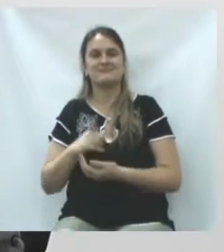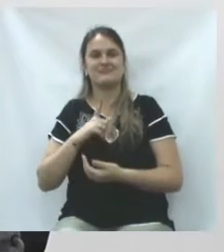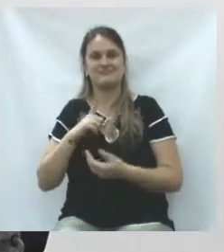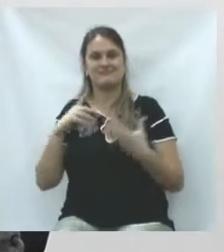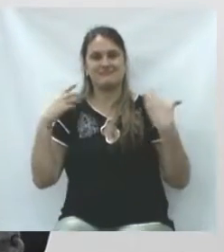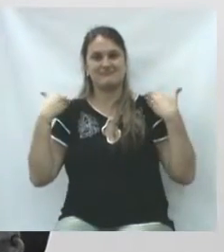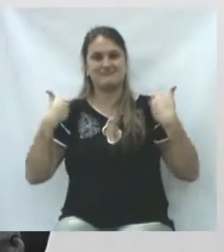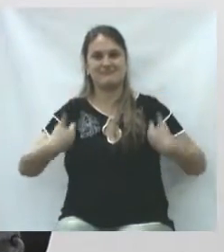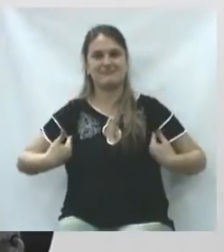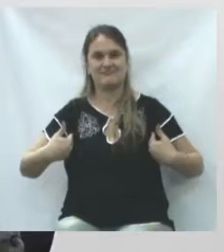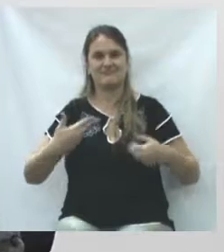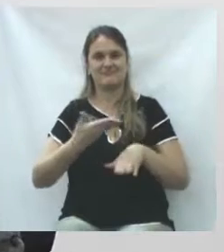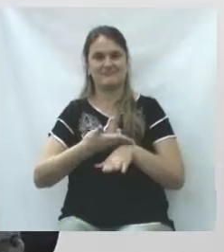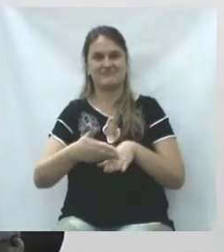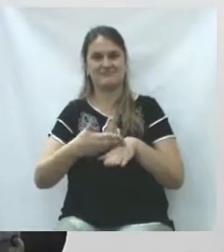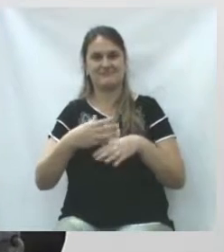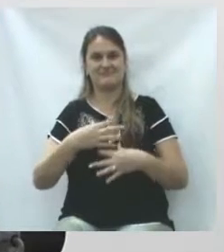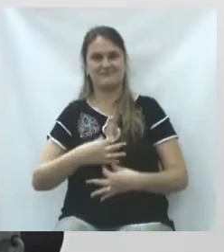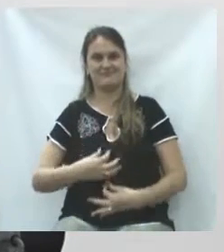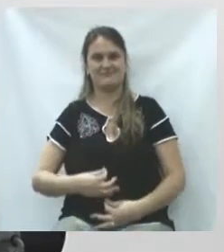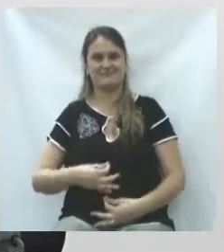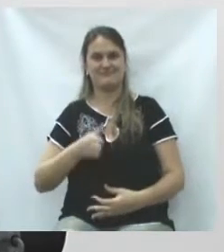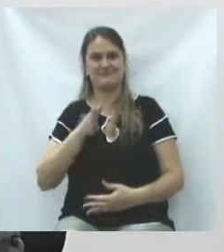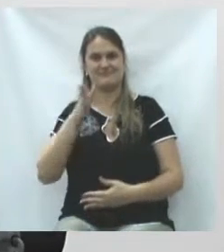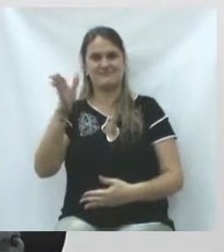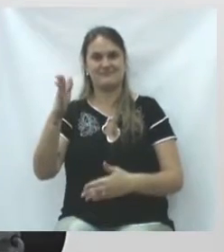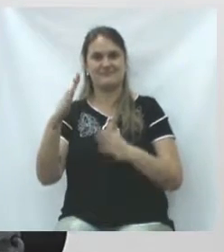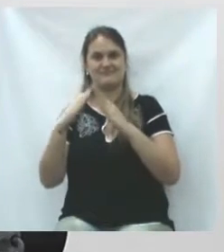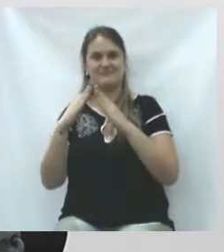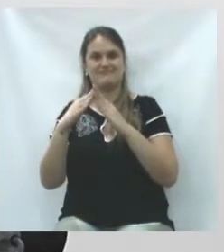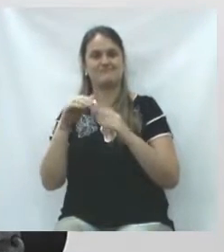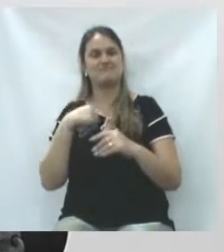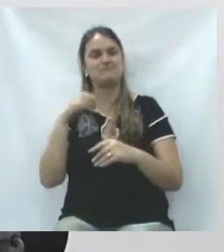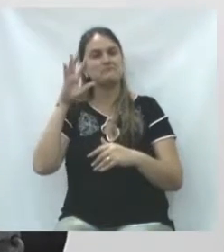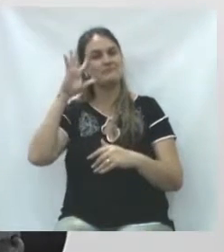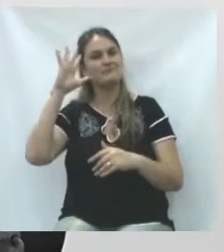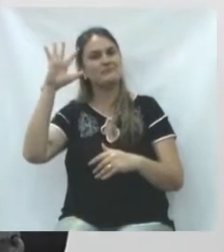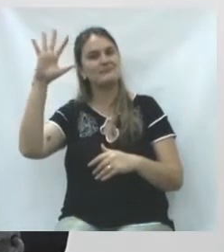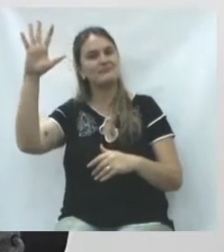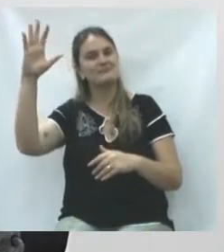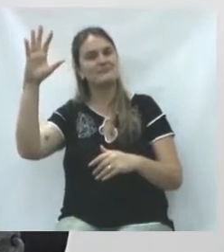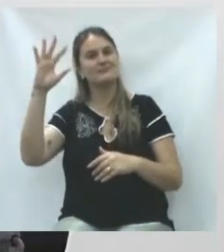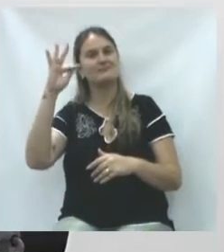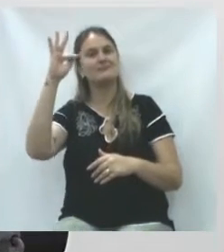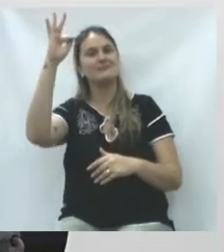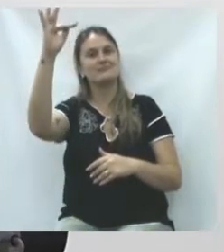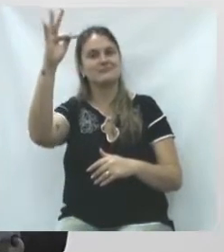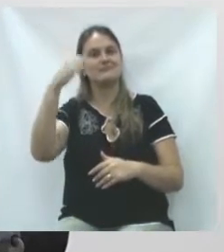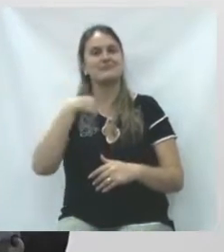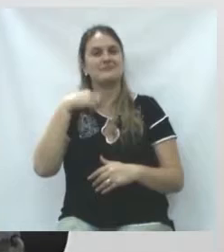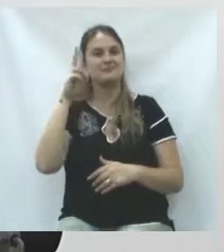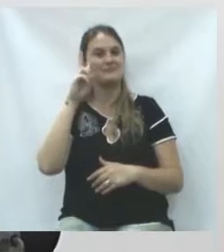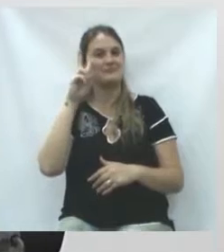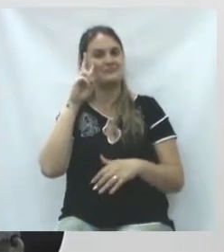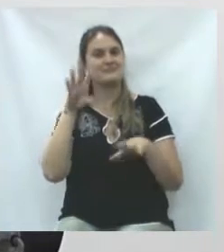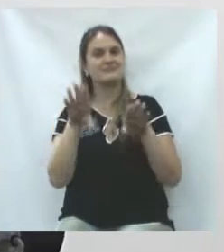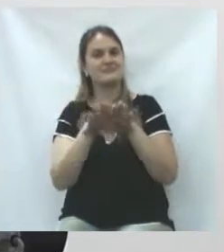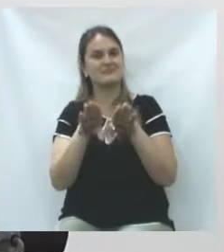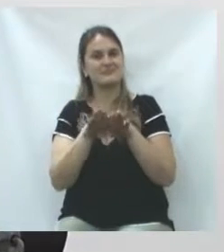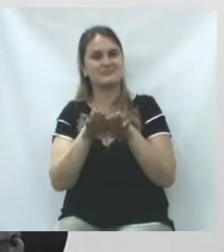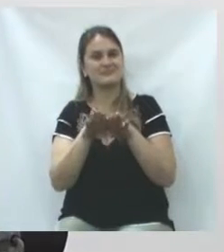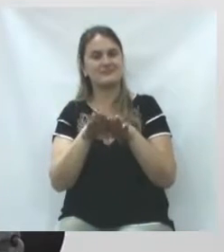indo. Eu imaginava isso, né? Me lembro também, o professor Jair